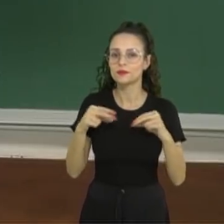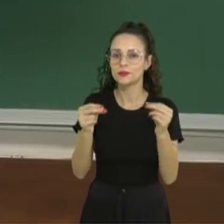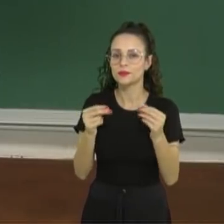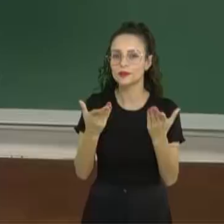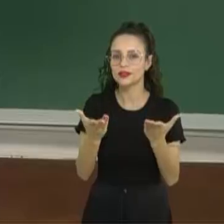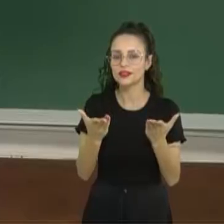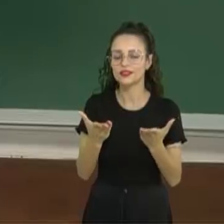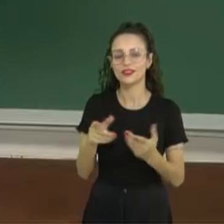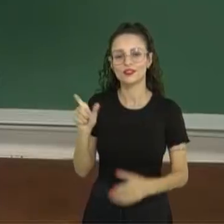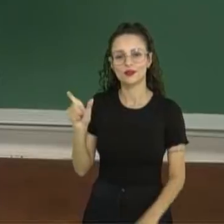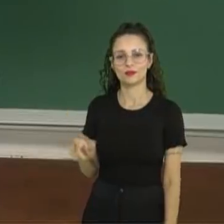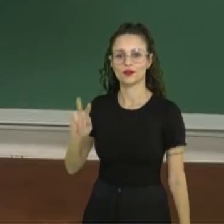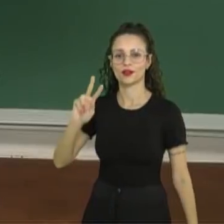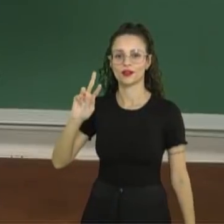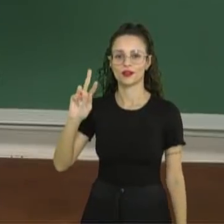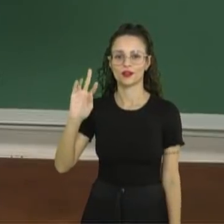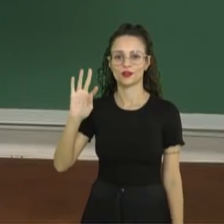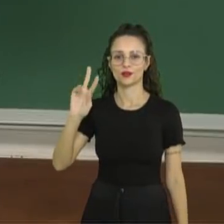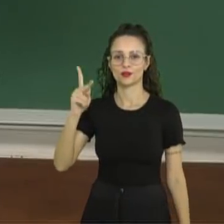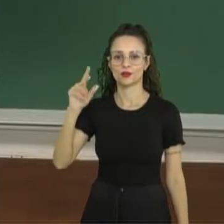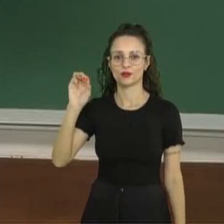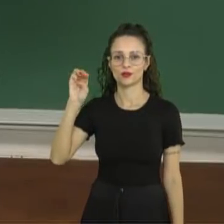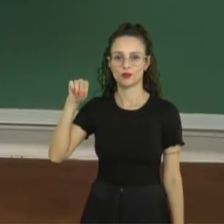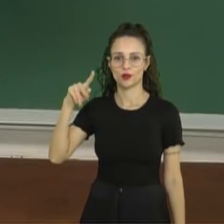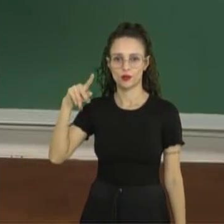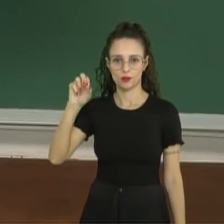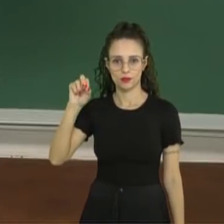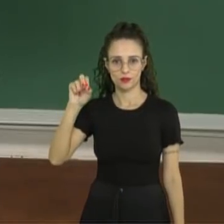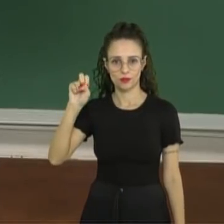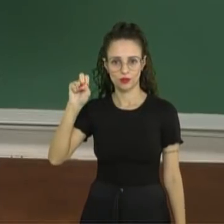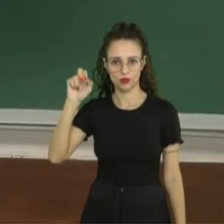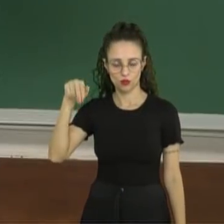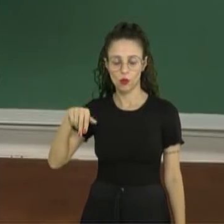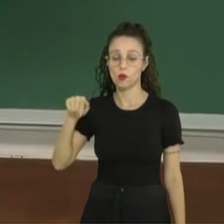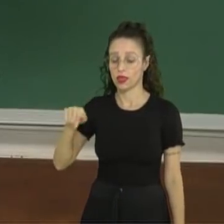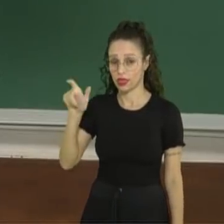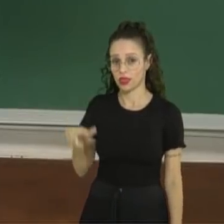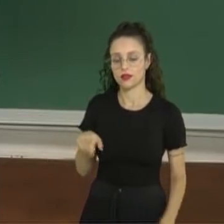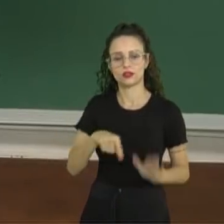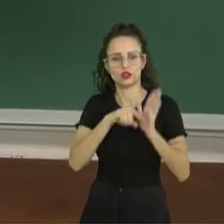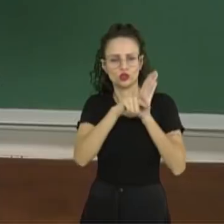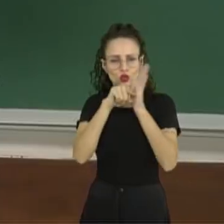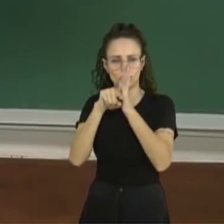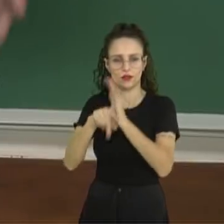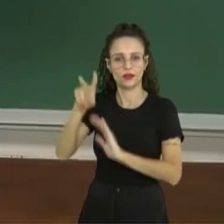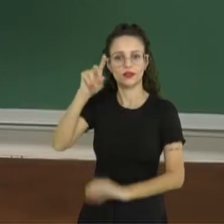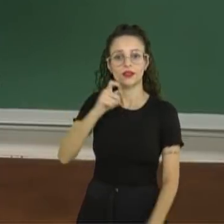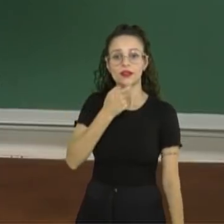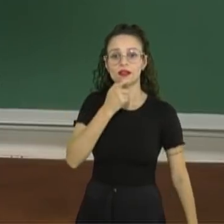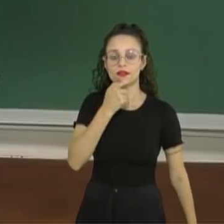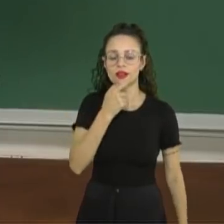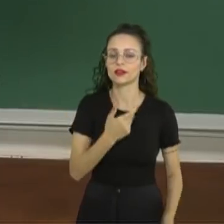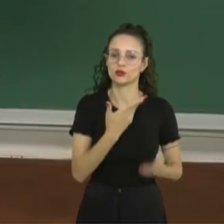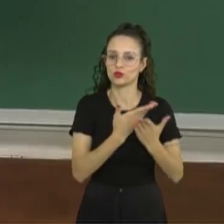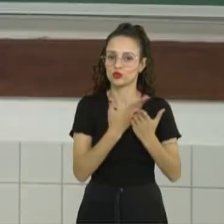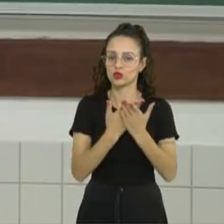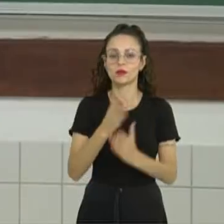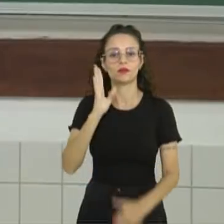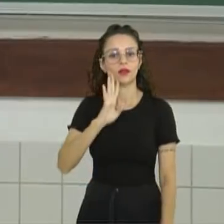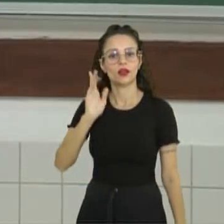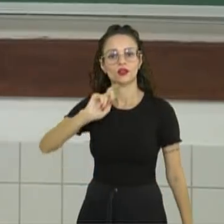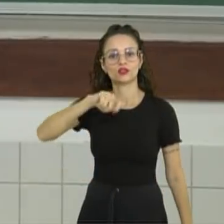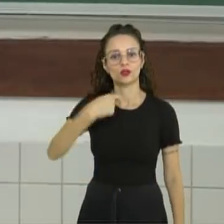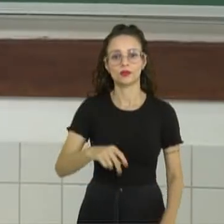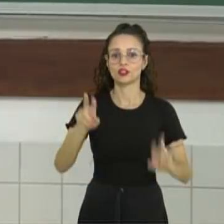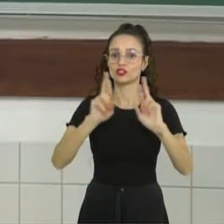de Thompson e de Hobsbawm junto comigo aí. O Thompson é um historiador lá da Inglaterra que vai fazer um estudo bem legal sobre as